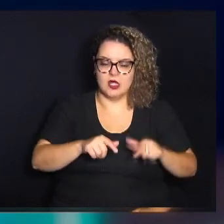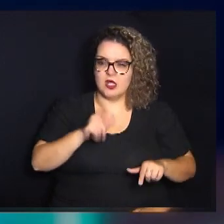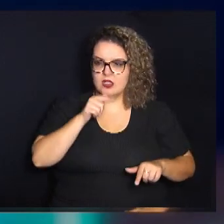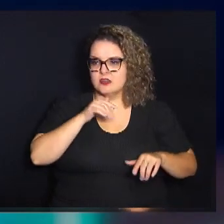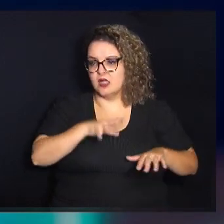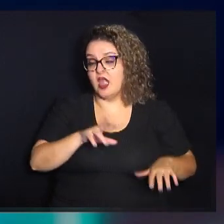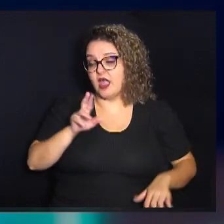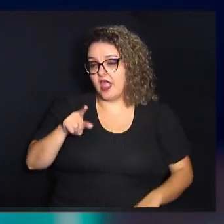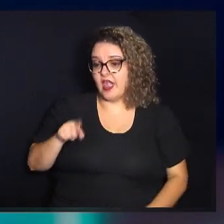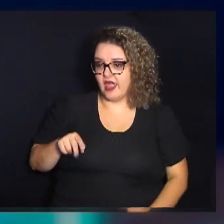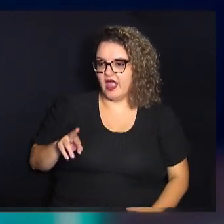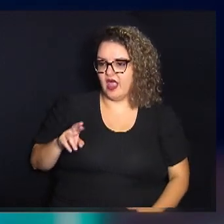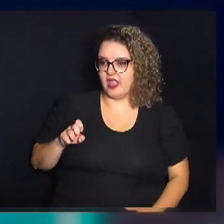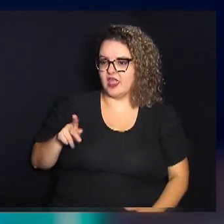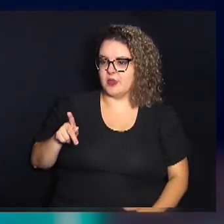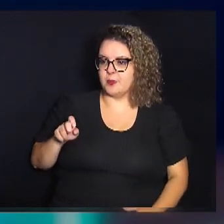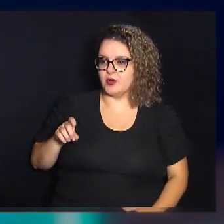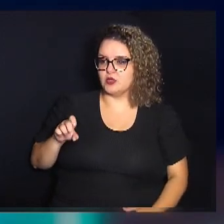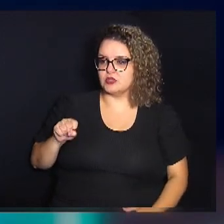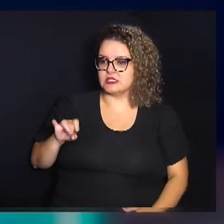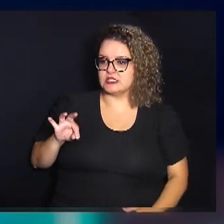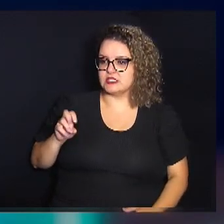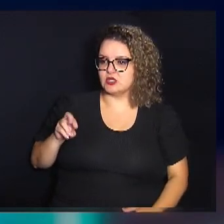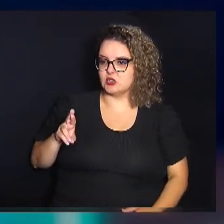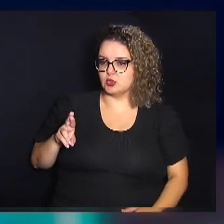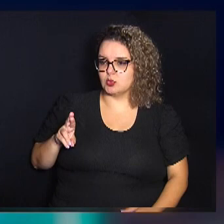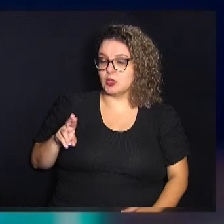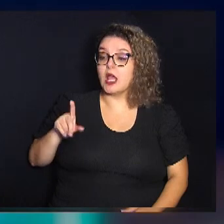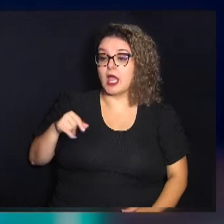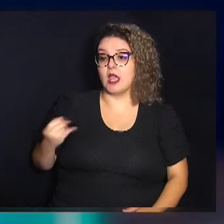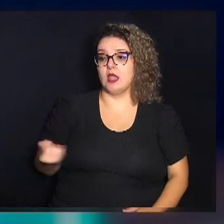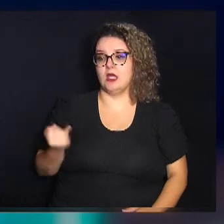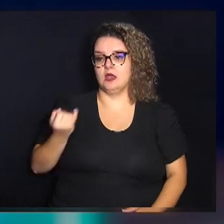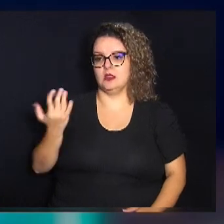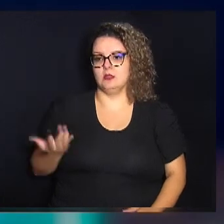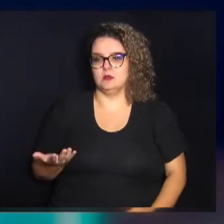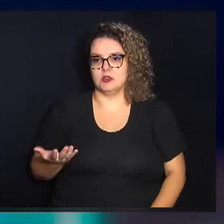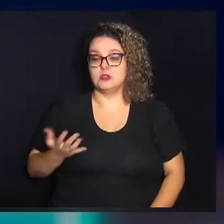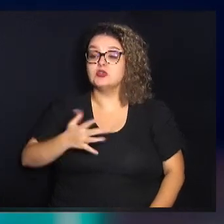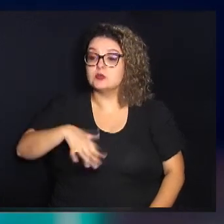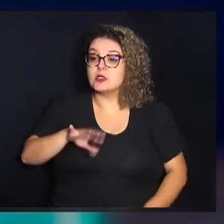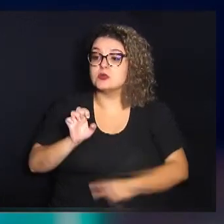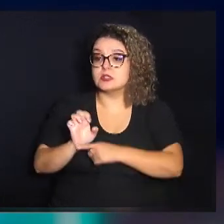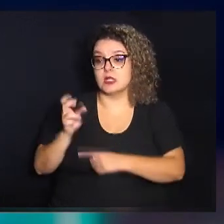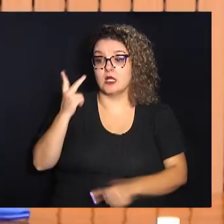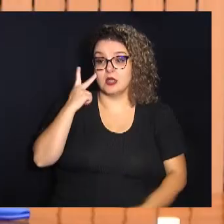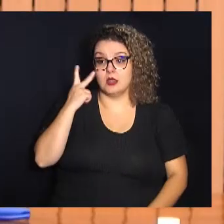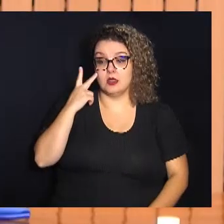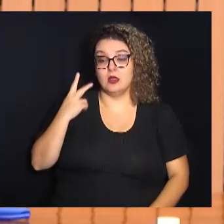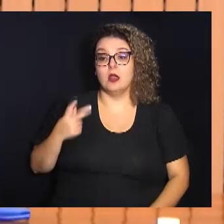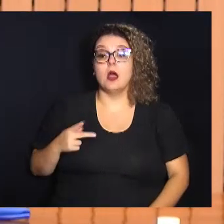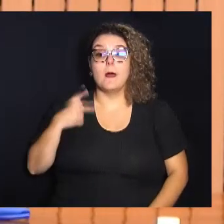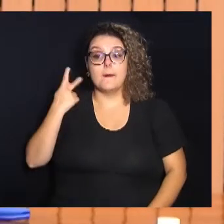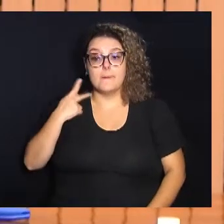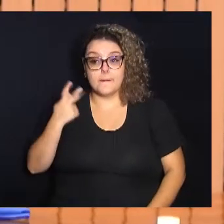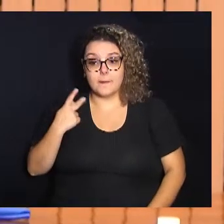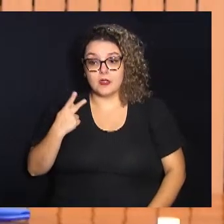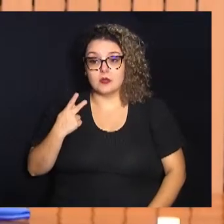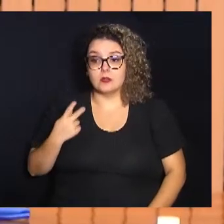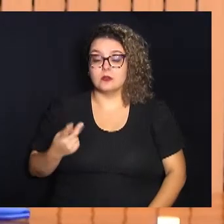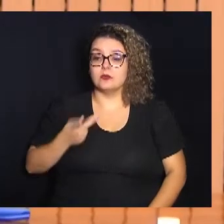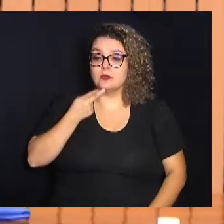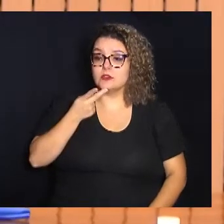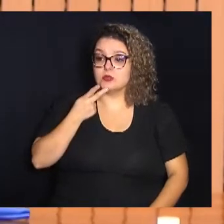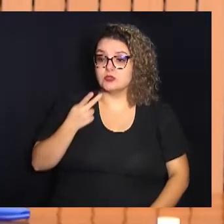um repositor de águas, né? É muito importante para essa região do estado de São Paulo. A parlamentar valorizou